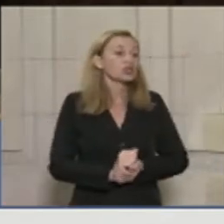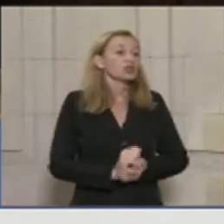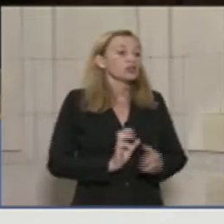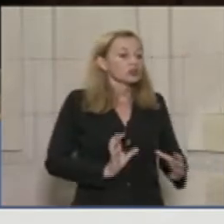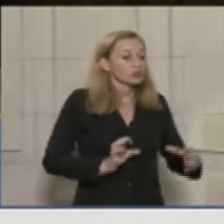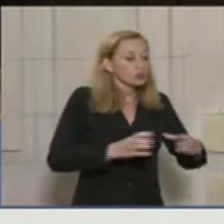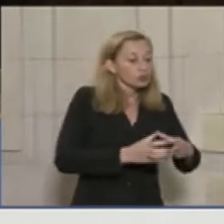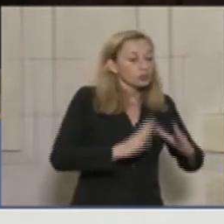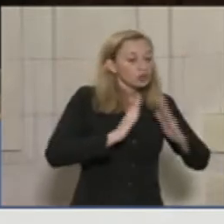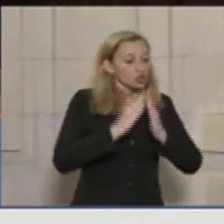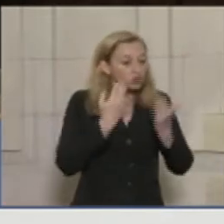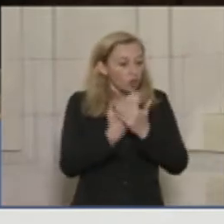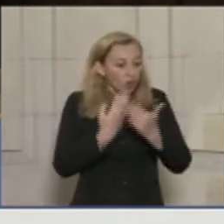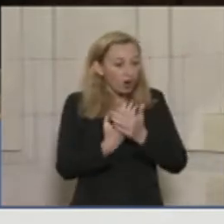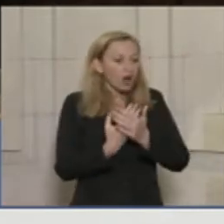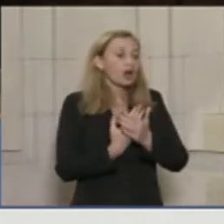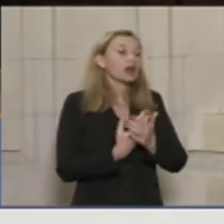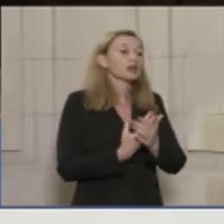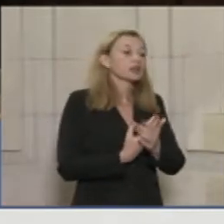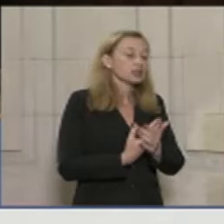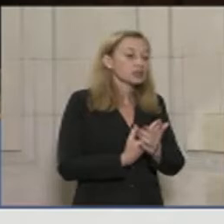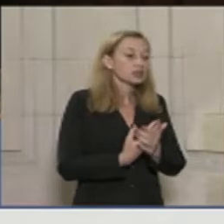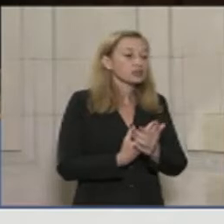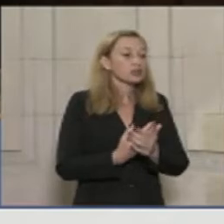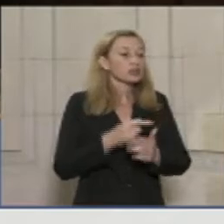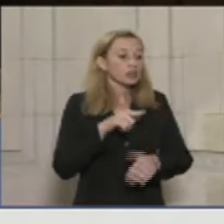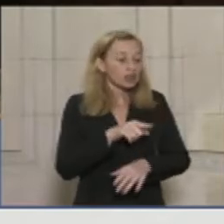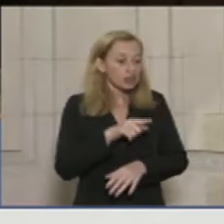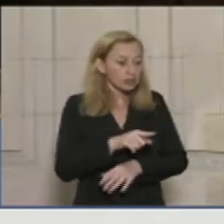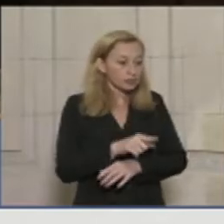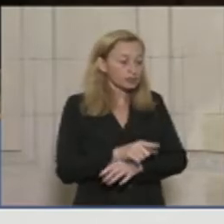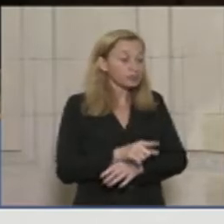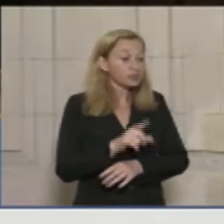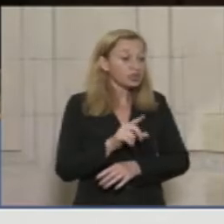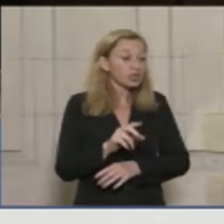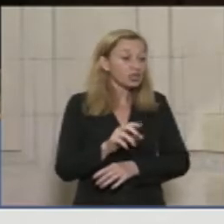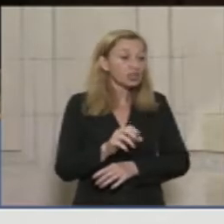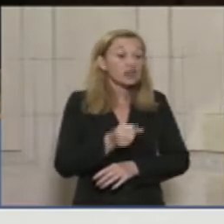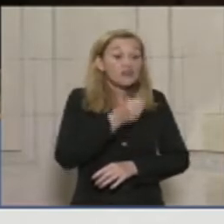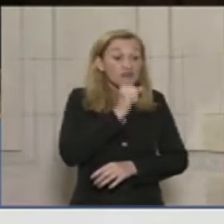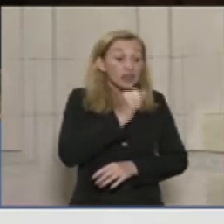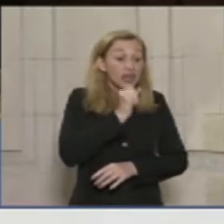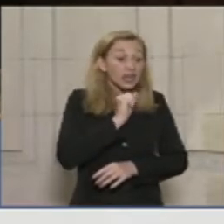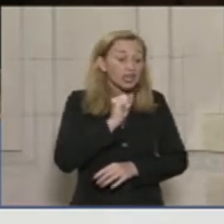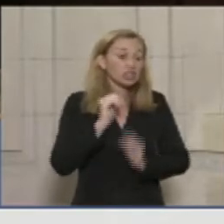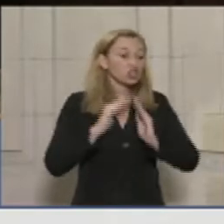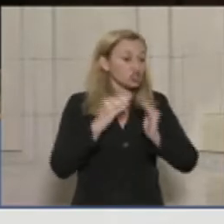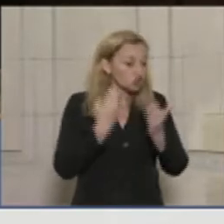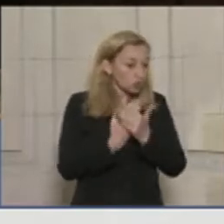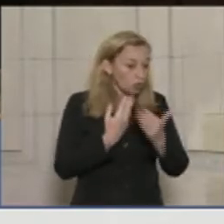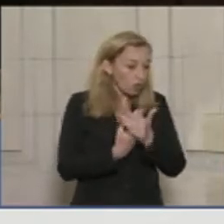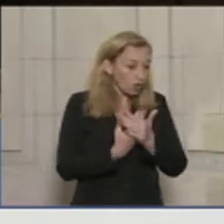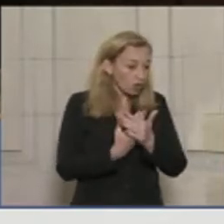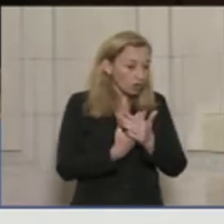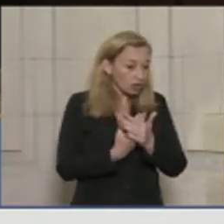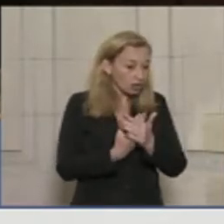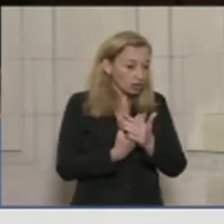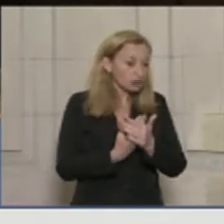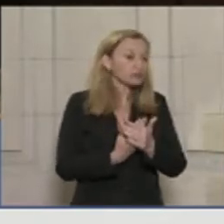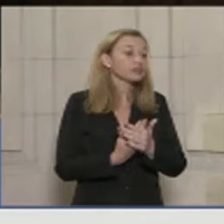escolar, à comunidade acadêmica do Instituto de Educação do ISERJ, antiga Escola Normal da Corte, ainda no século